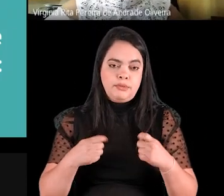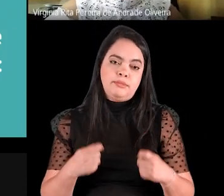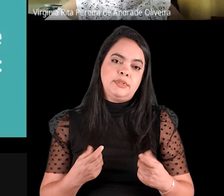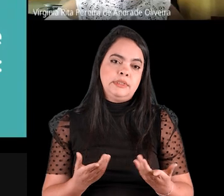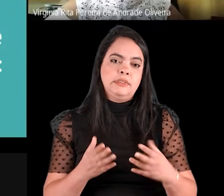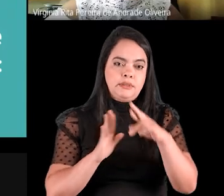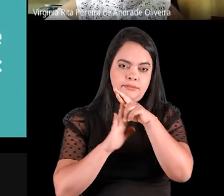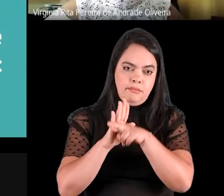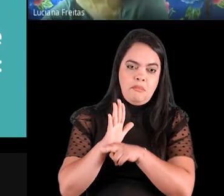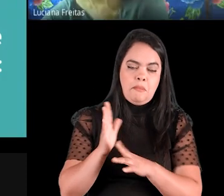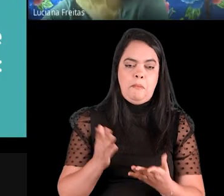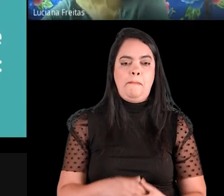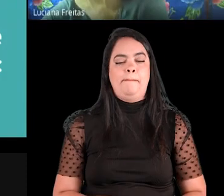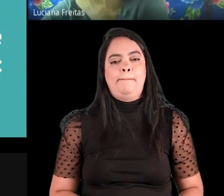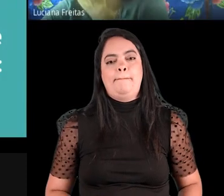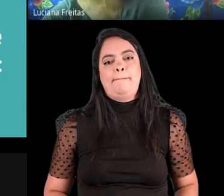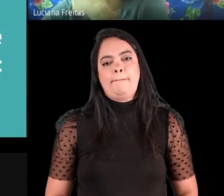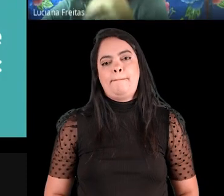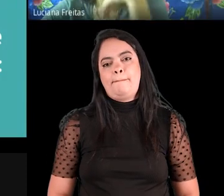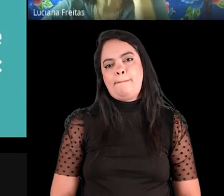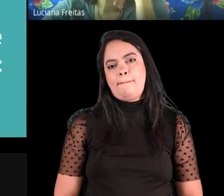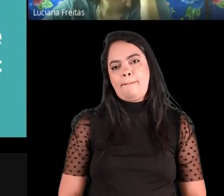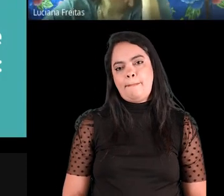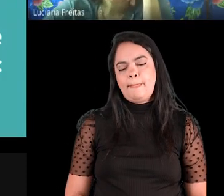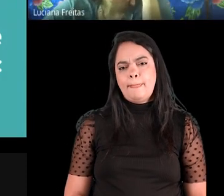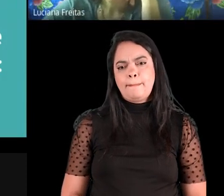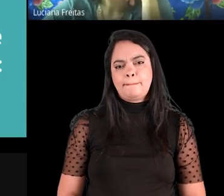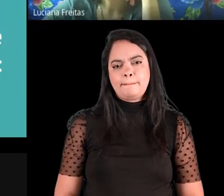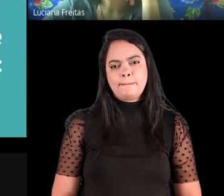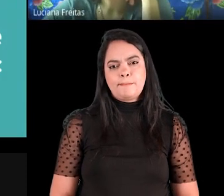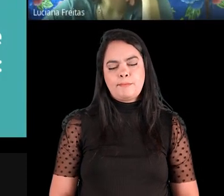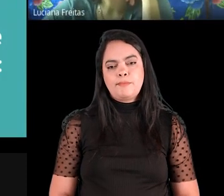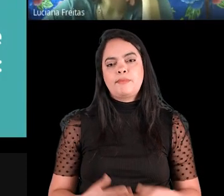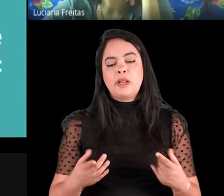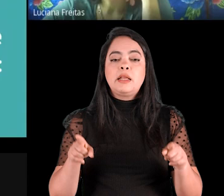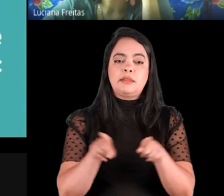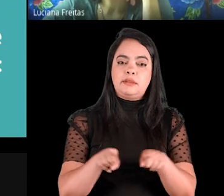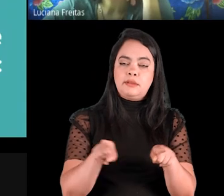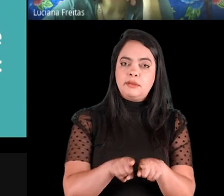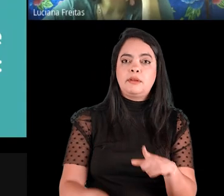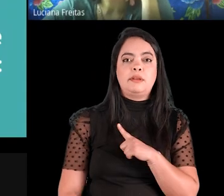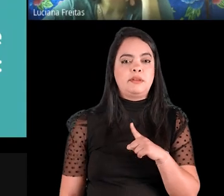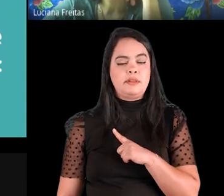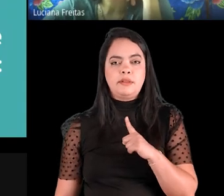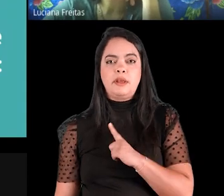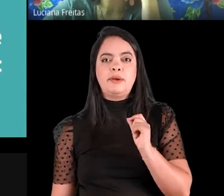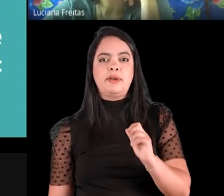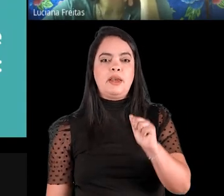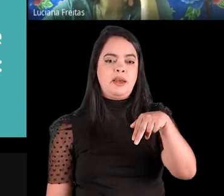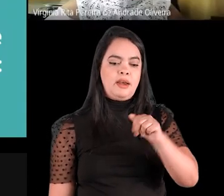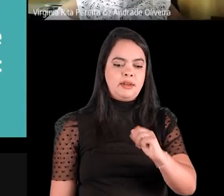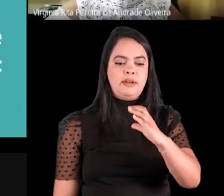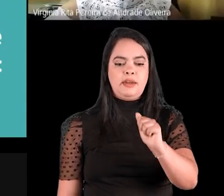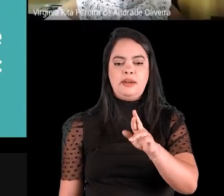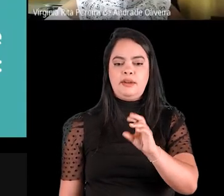descrição. E a gente, Virgínia, a gente conta também com a Ana Carolina, né, que está com a